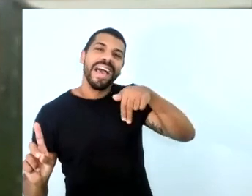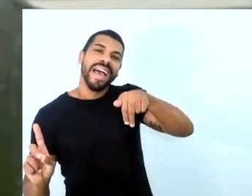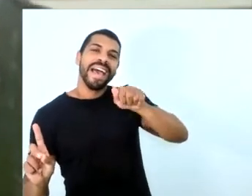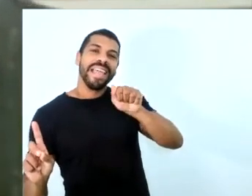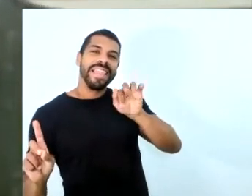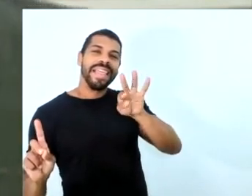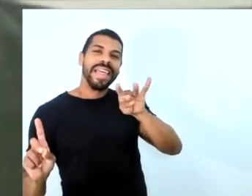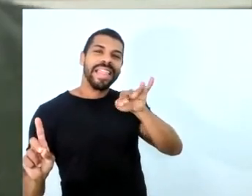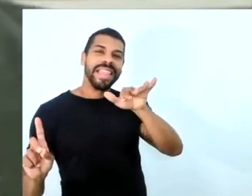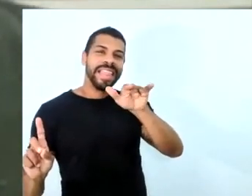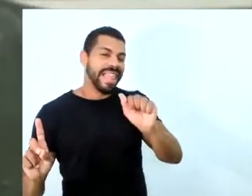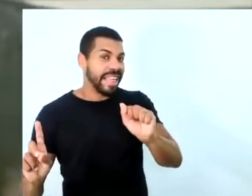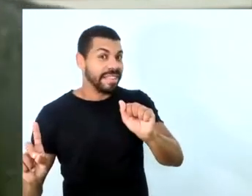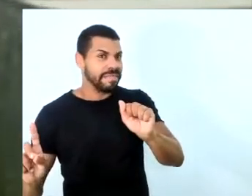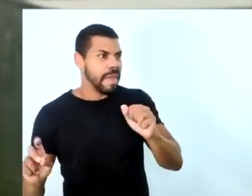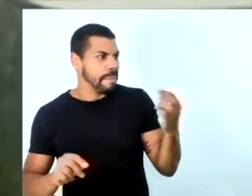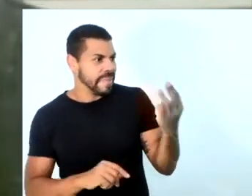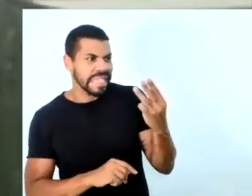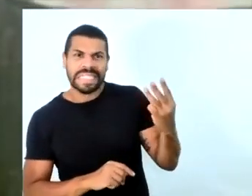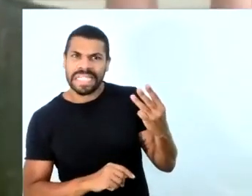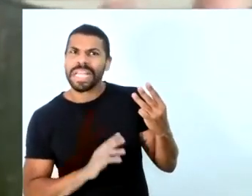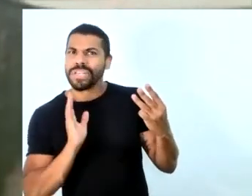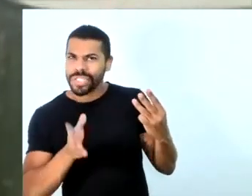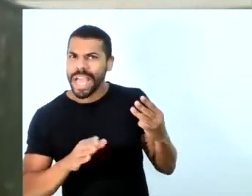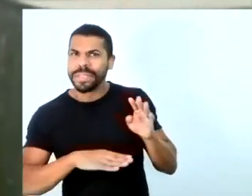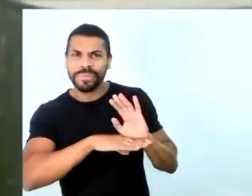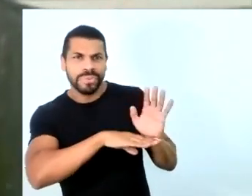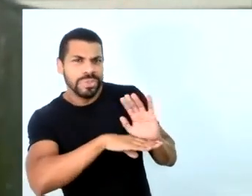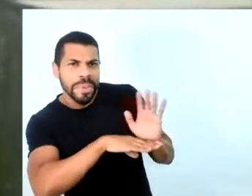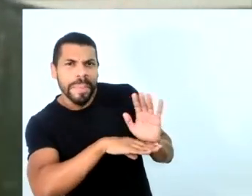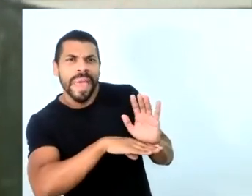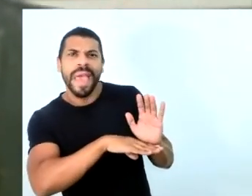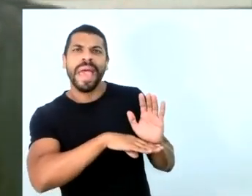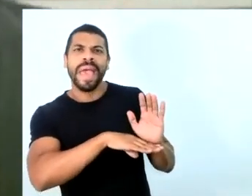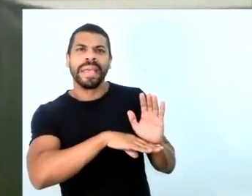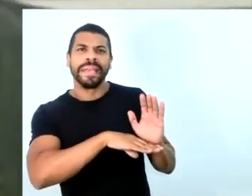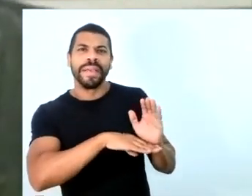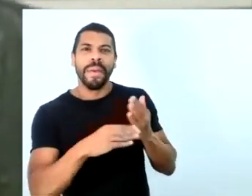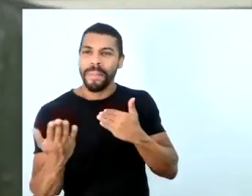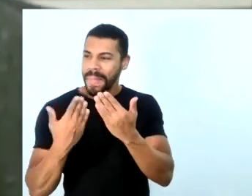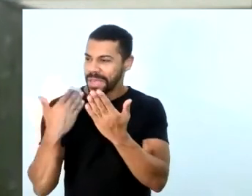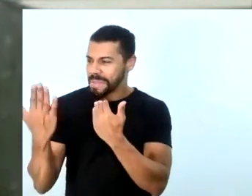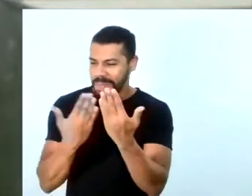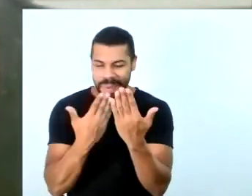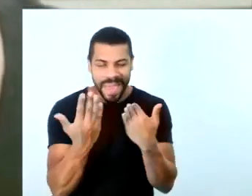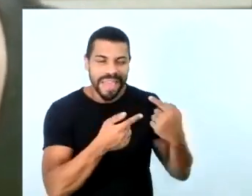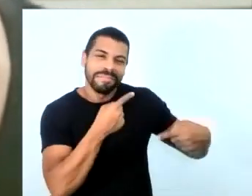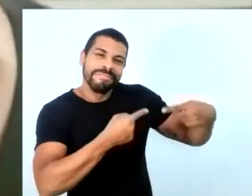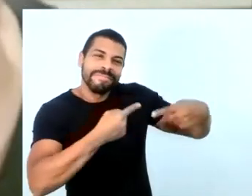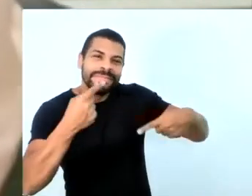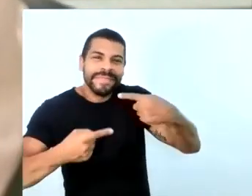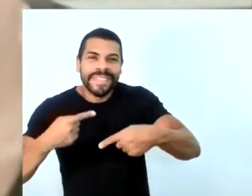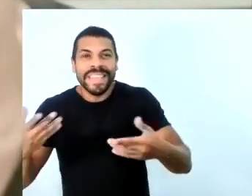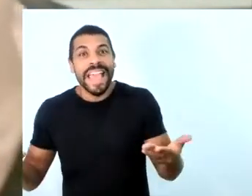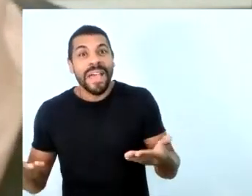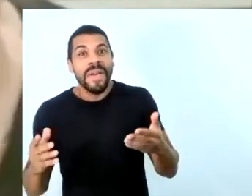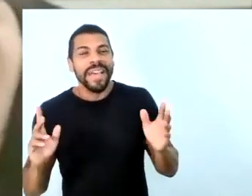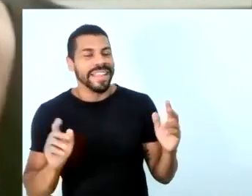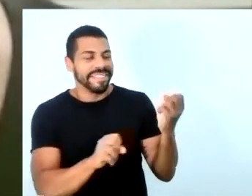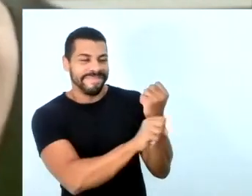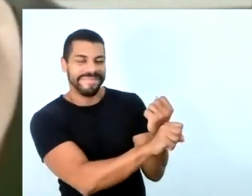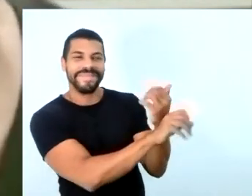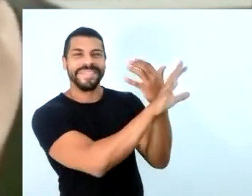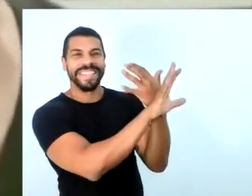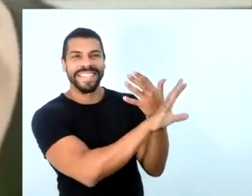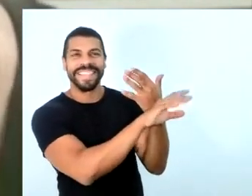foi também nossa parceira, e hoje, pela 3ª vez já, né? Foi no filme, fez um bate-papo no Cinema da Vela, no CineSesc,